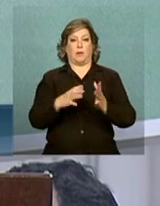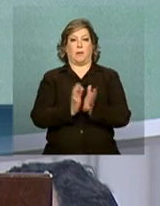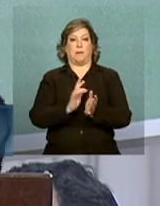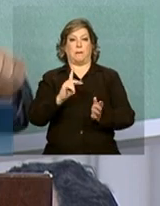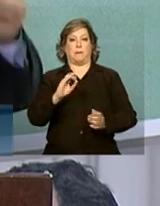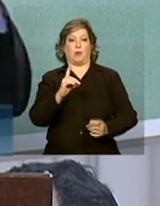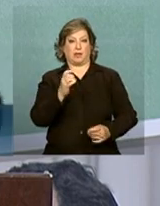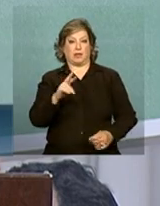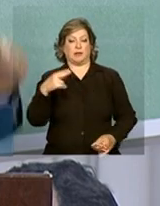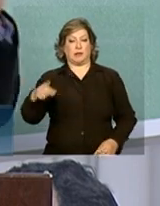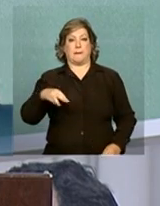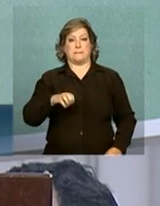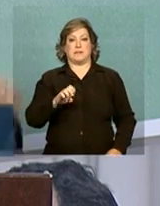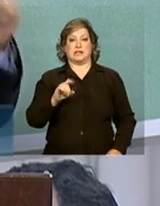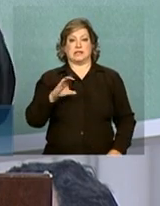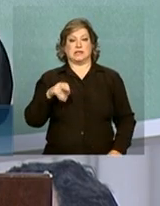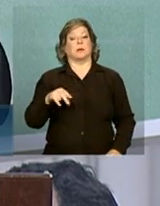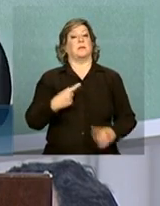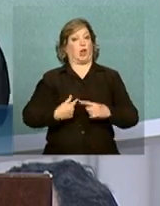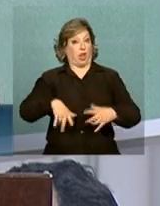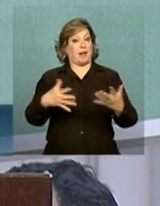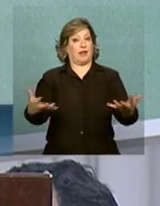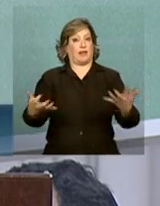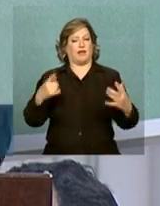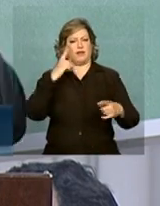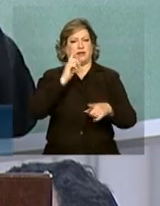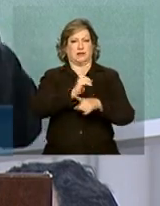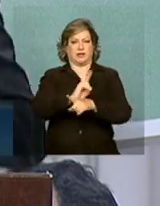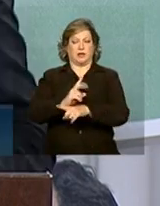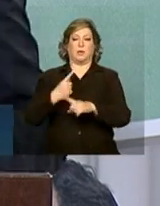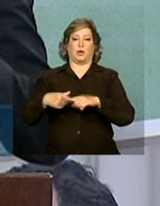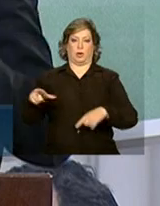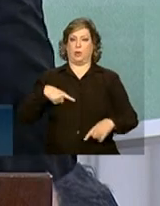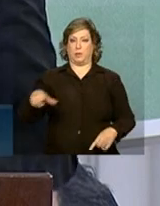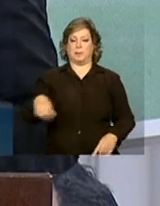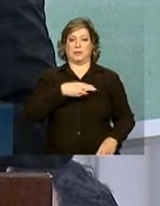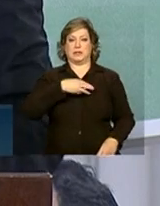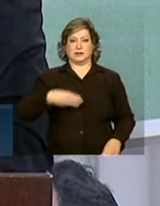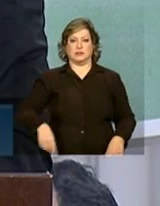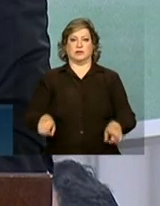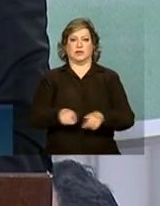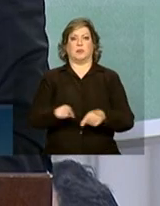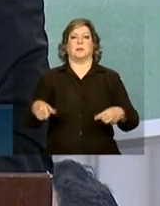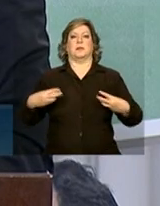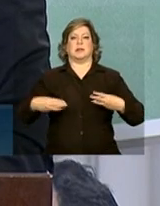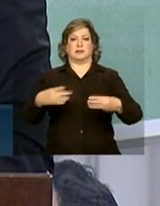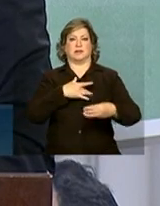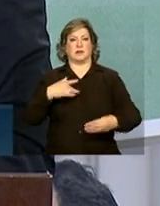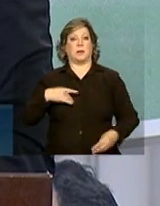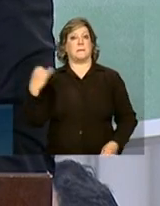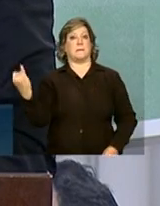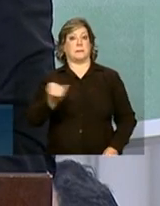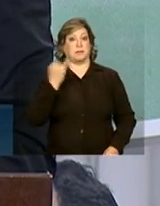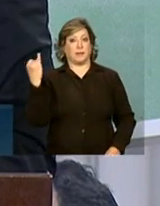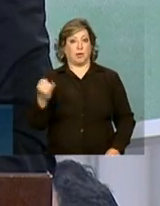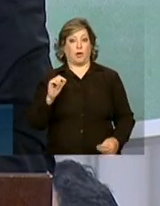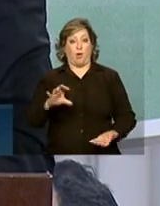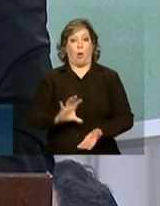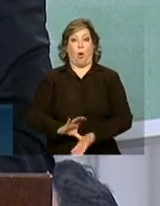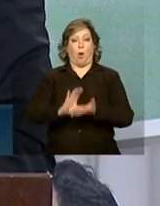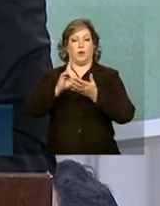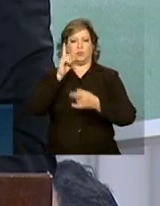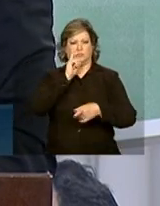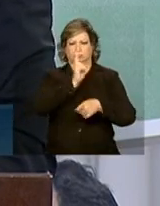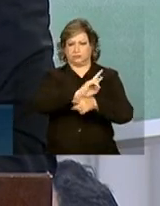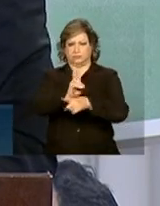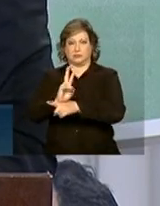Aliás, para o ministro da Saúde, para o Ministério da Saúde, nada melhor do que um conselho regional de medicina que fiscalize